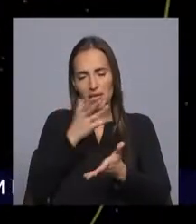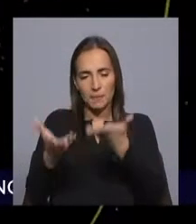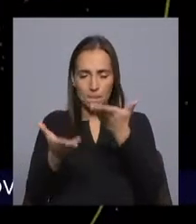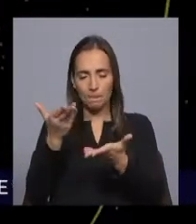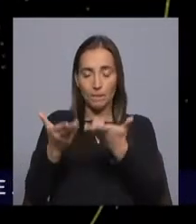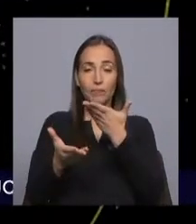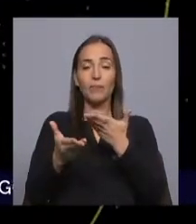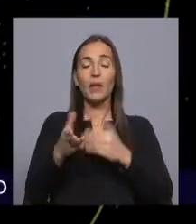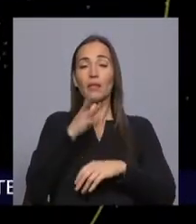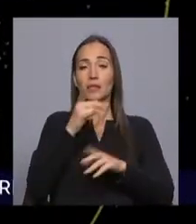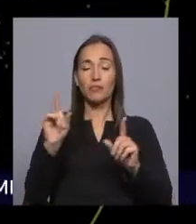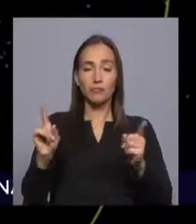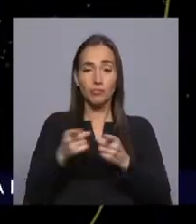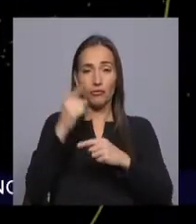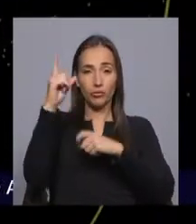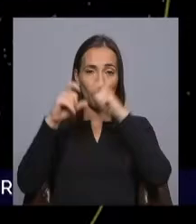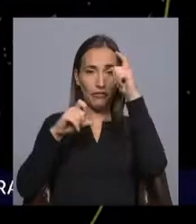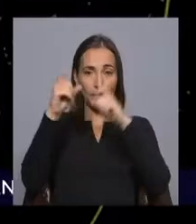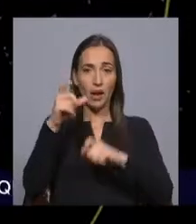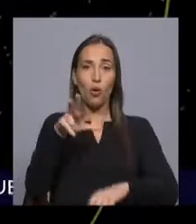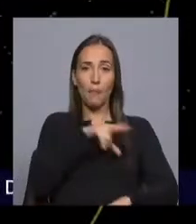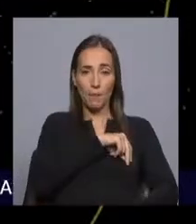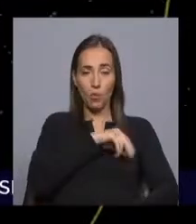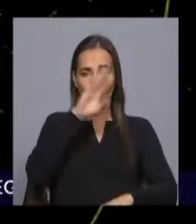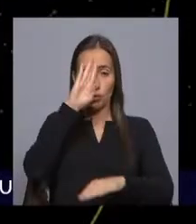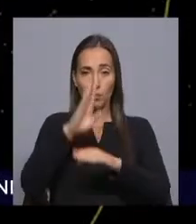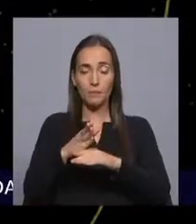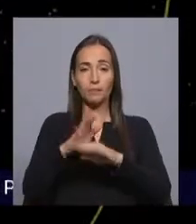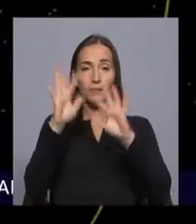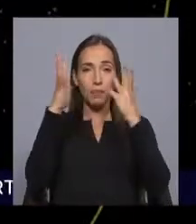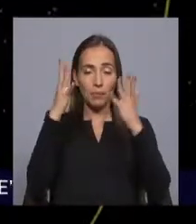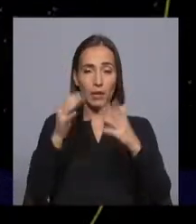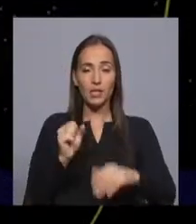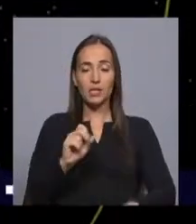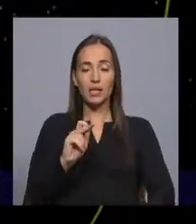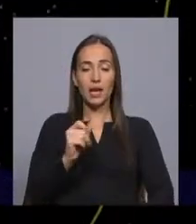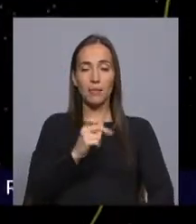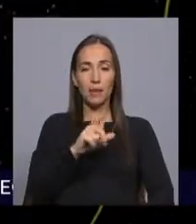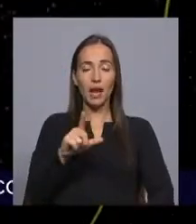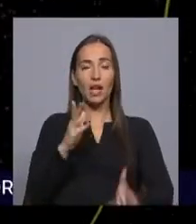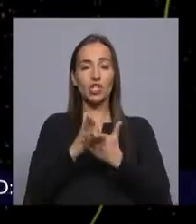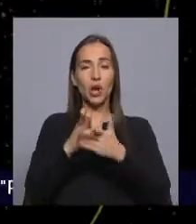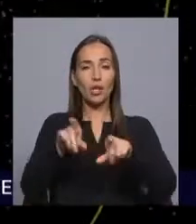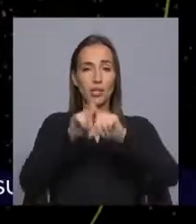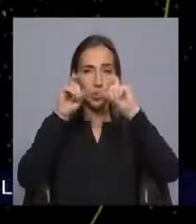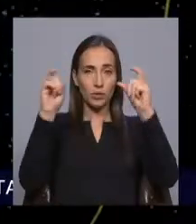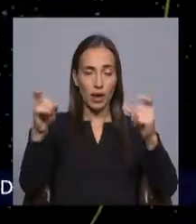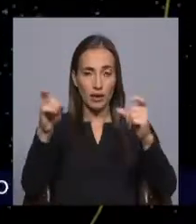olha, rapidamente, uma fotografia e um prémio para terminar. Olha, parabéns ao Gabriel Almeida, da Escola Secundária de